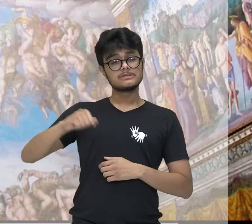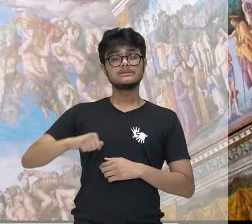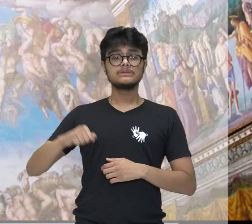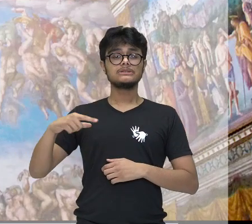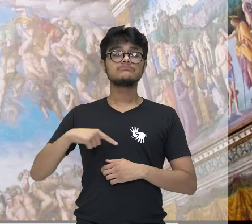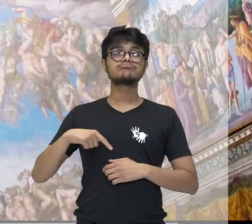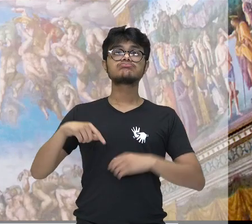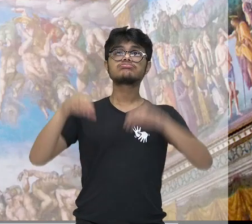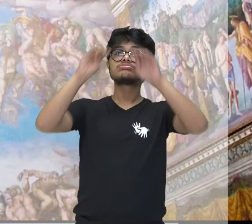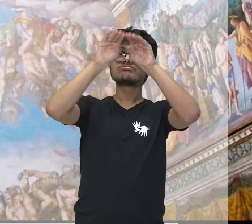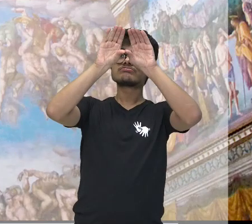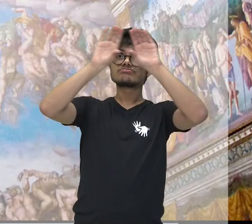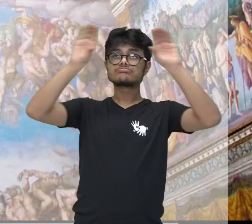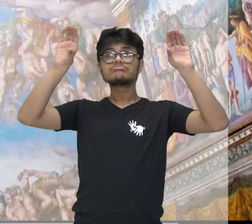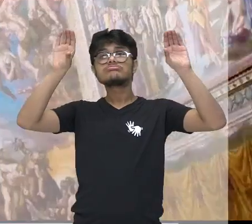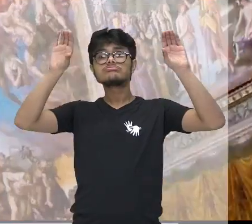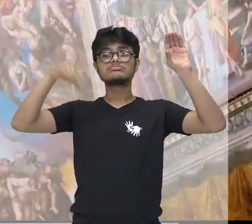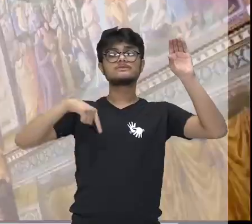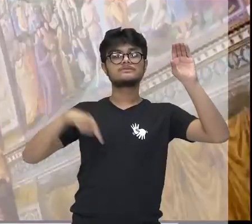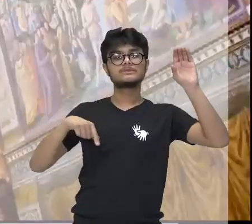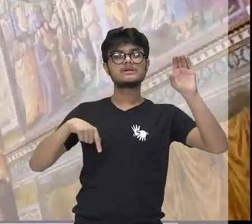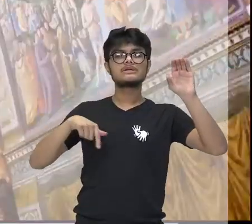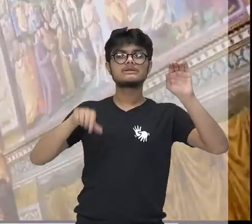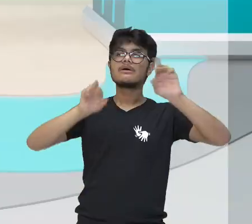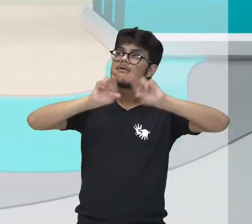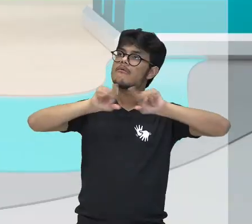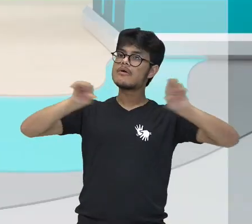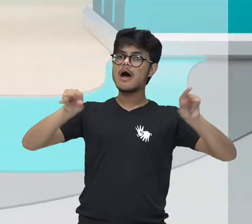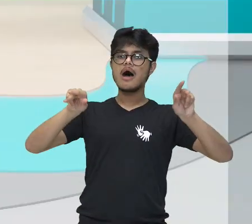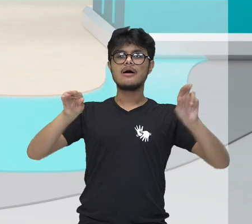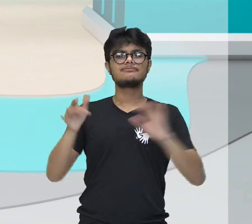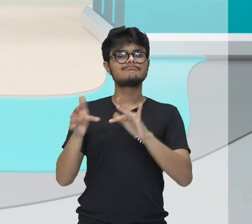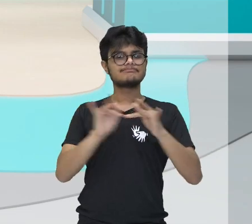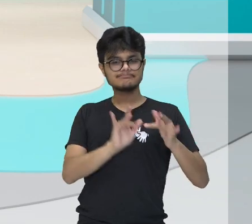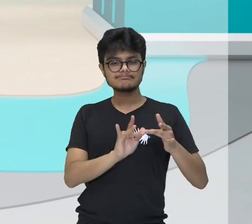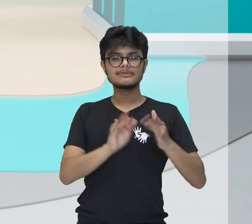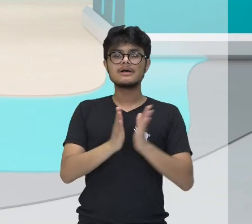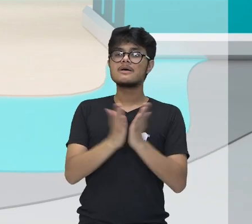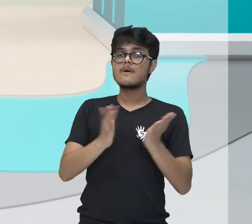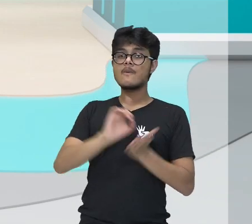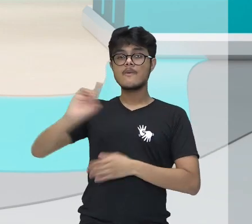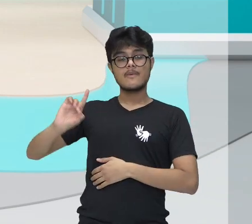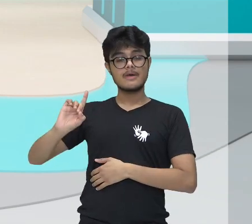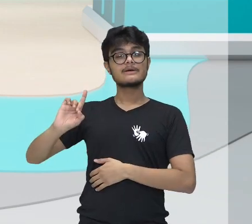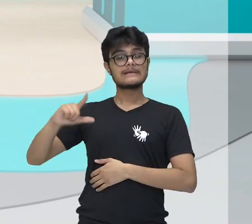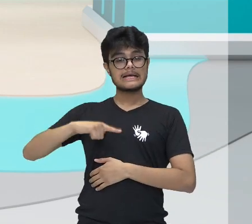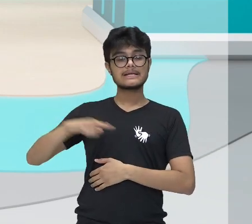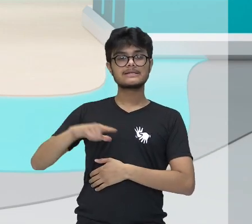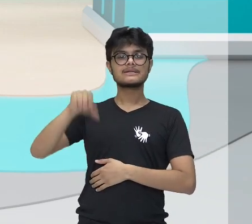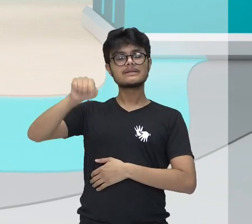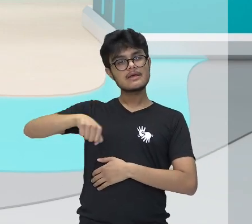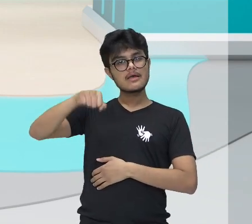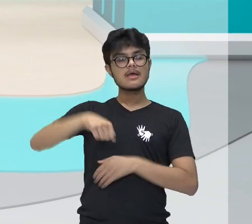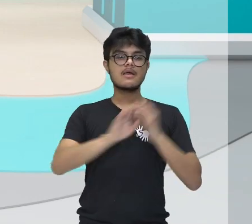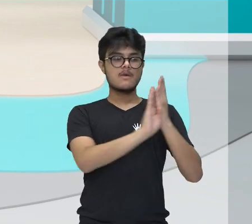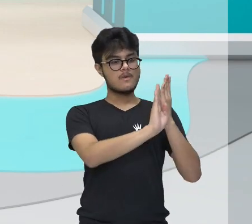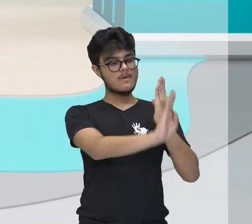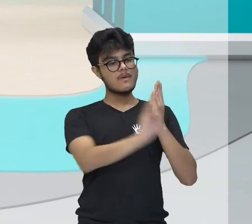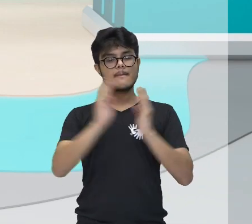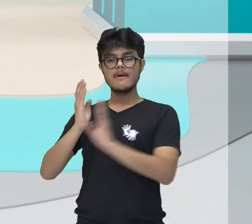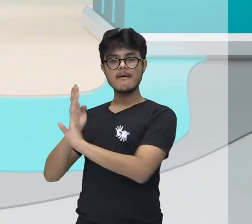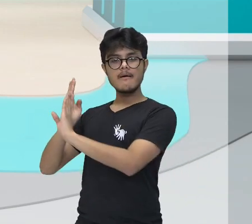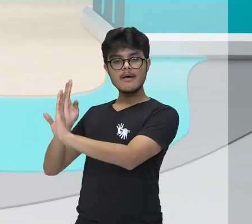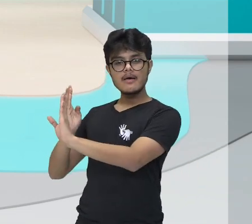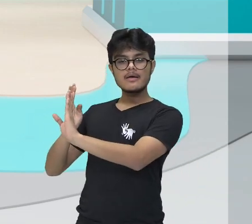Capela Sistina, que tem várias passagens bíblicas, quanto a parede da Capela